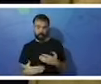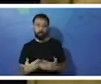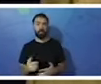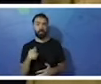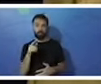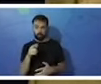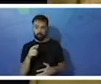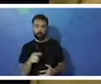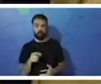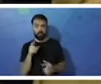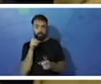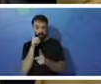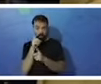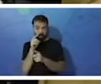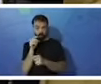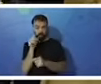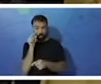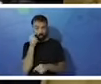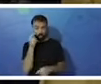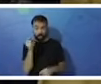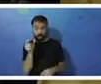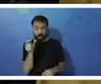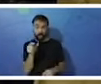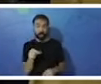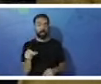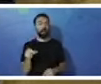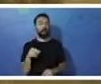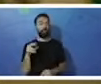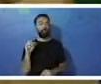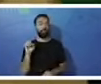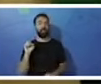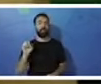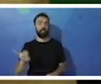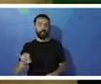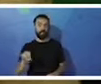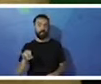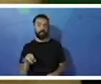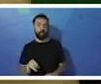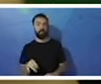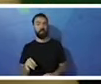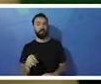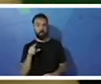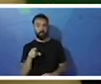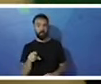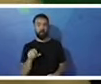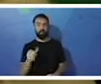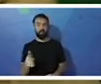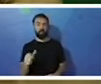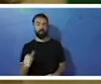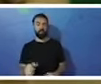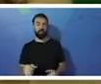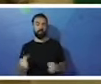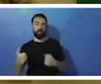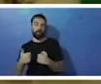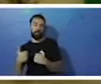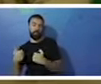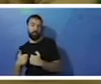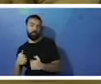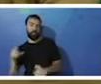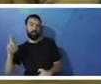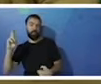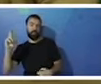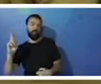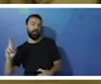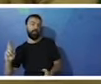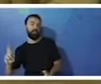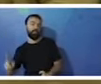muito longe, muito distante, tá bom? Então agora, vamos ler o próximo. Quantos grupos de 4 cabem